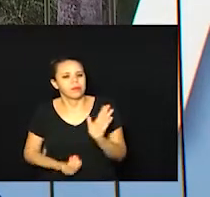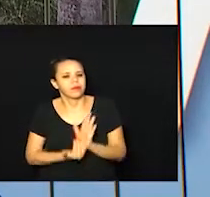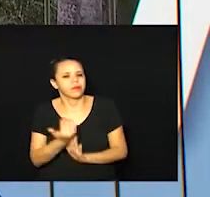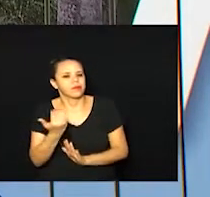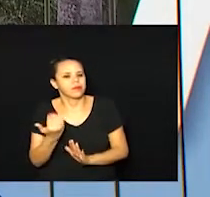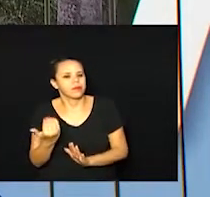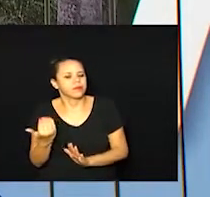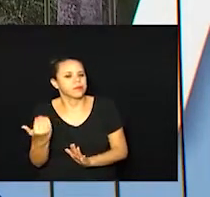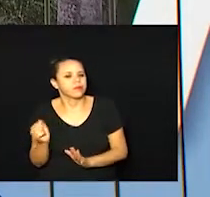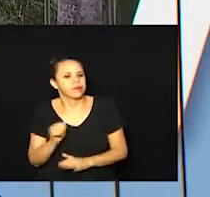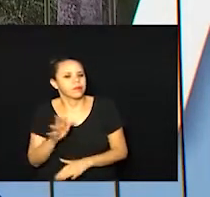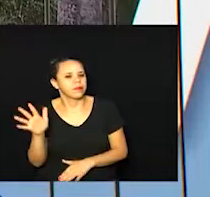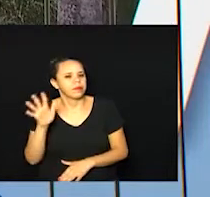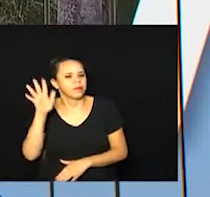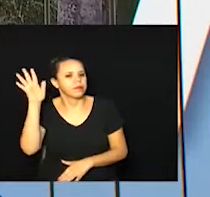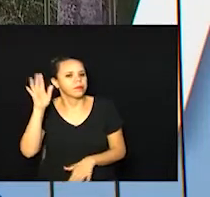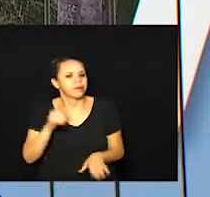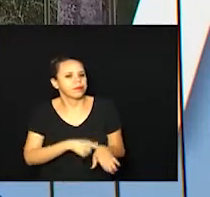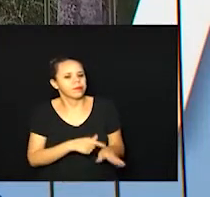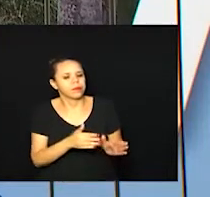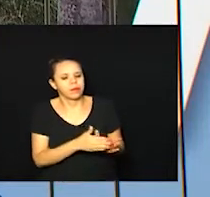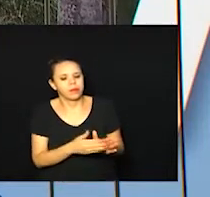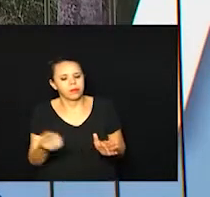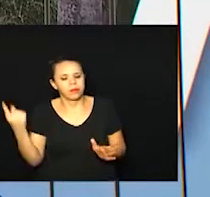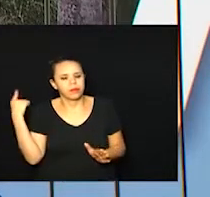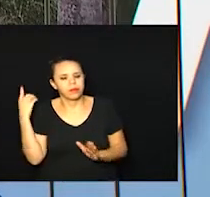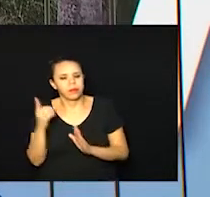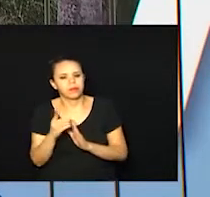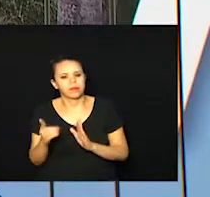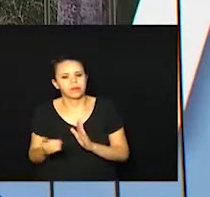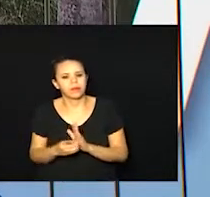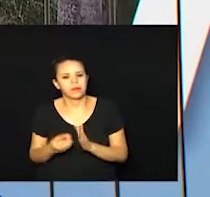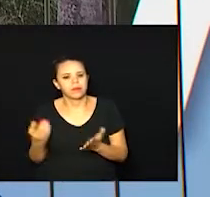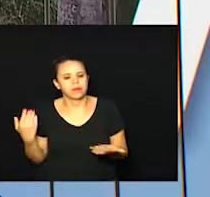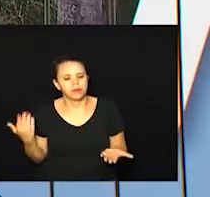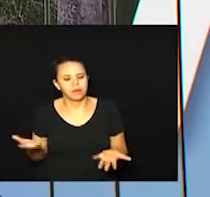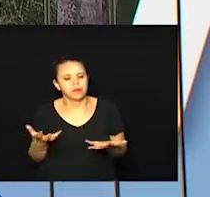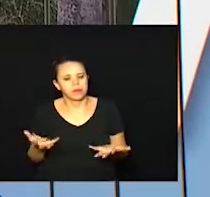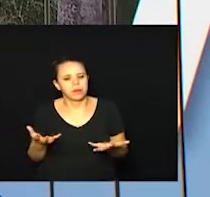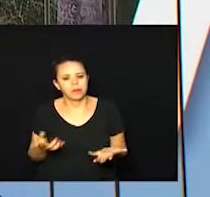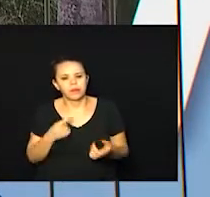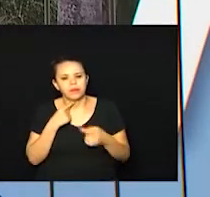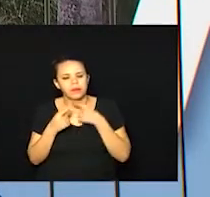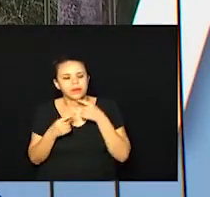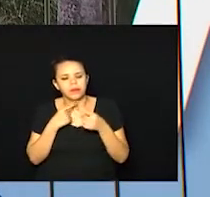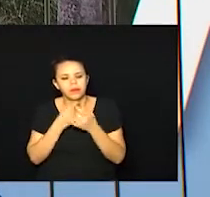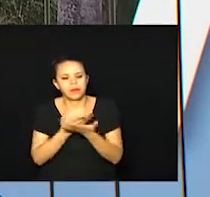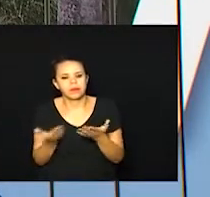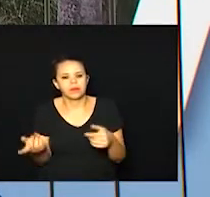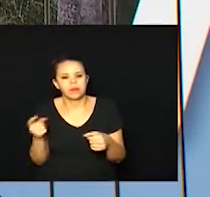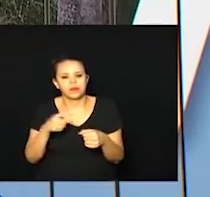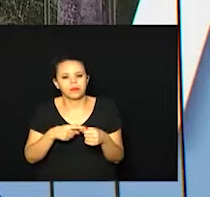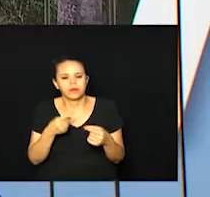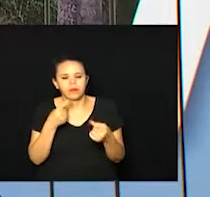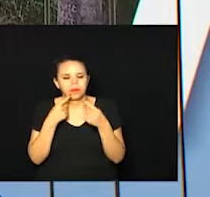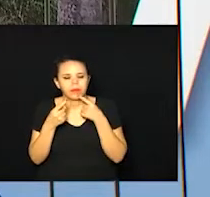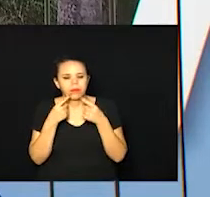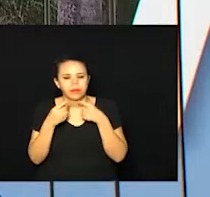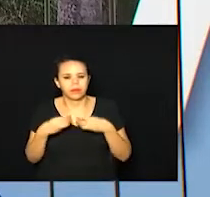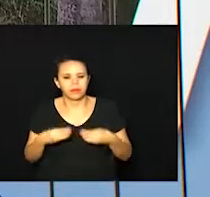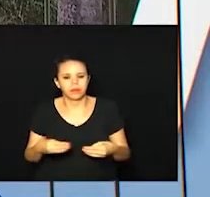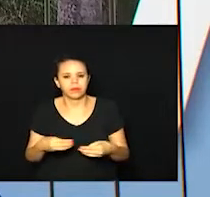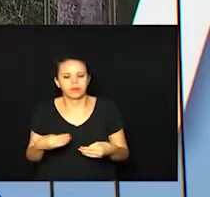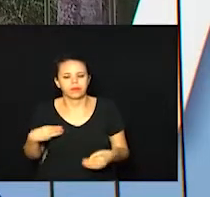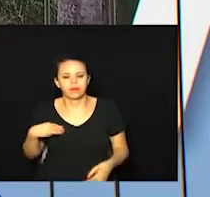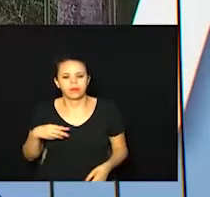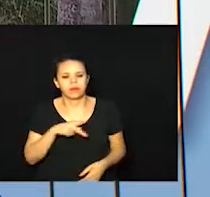ele tem sido ao longo da última década. Então nós queremos questionar isso, voltar a dialogar com o Ministério